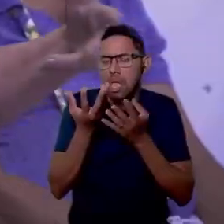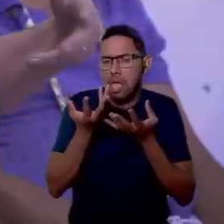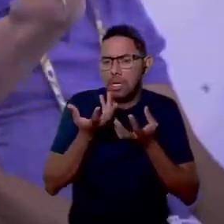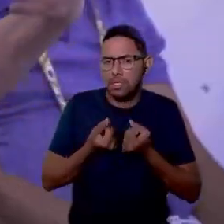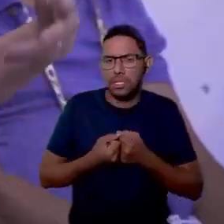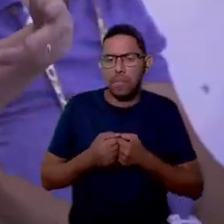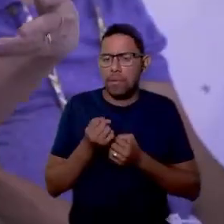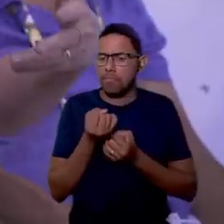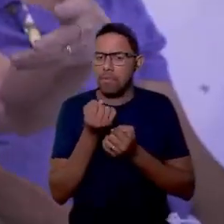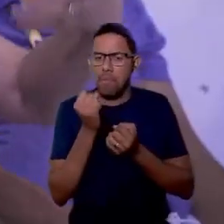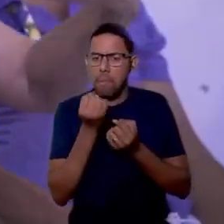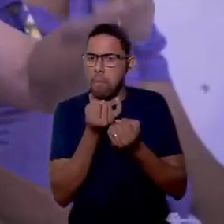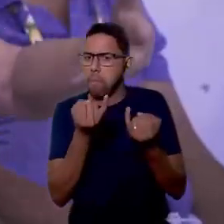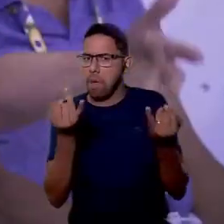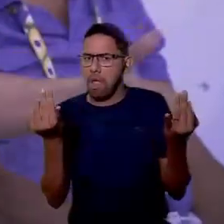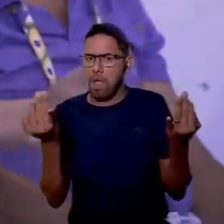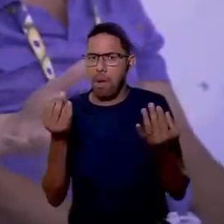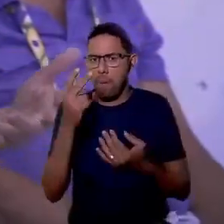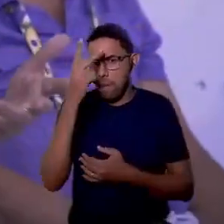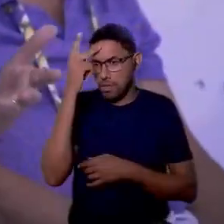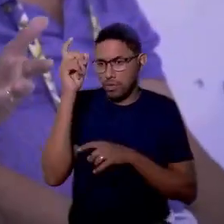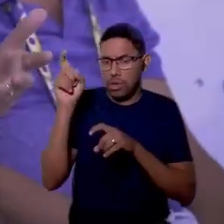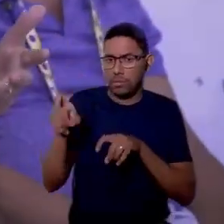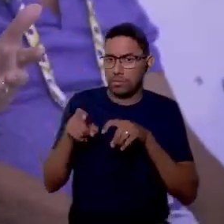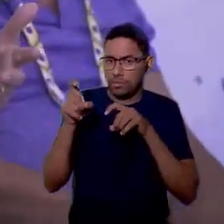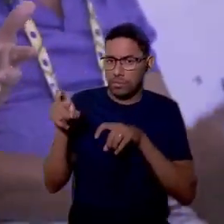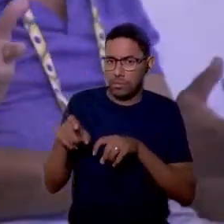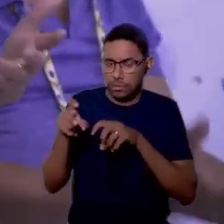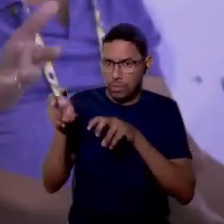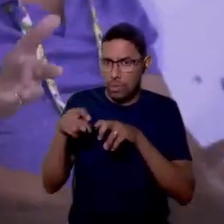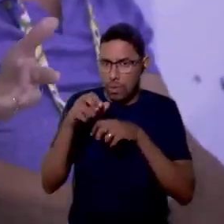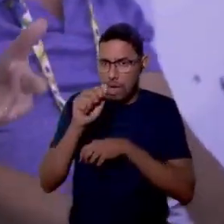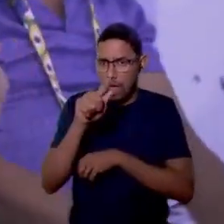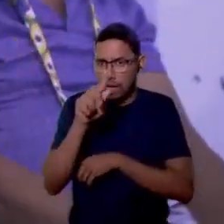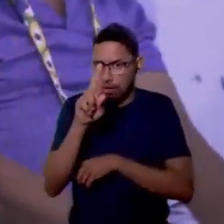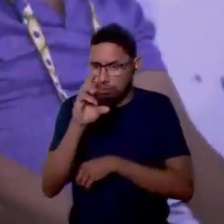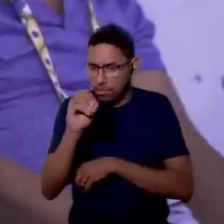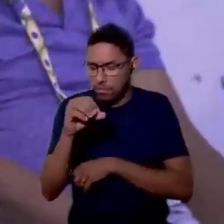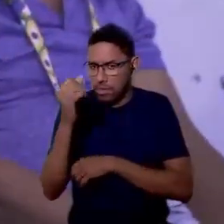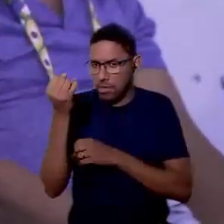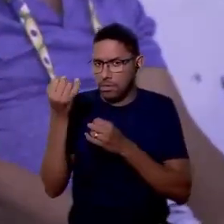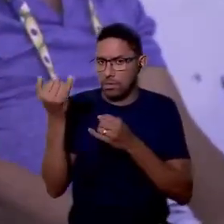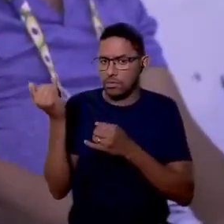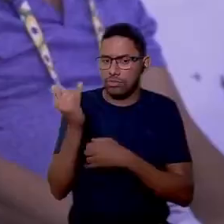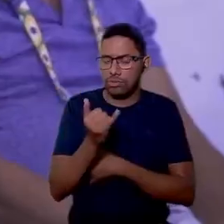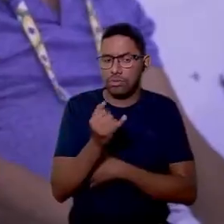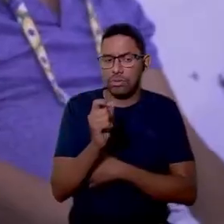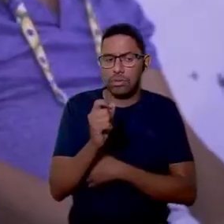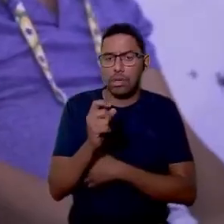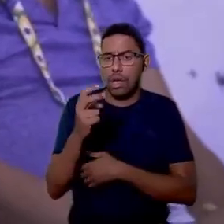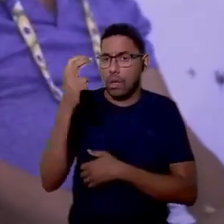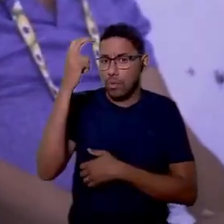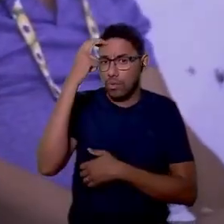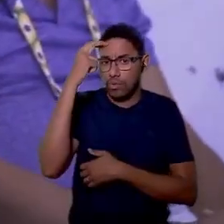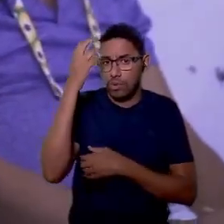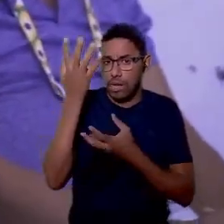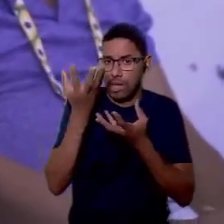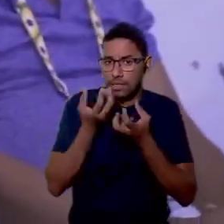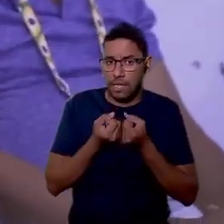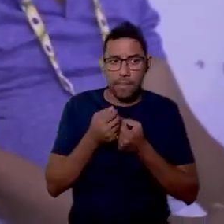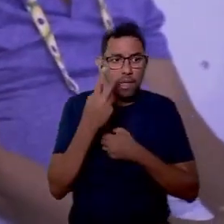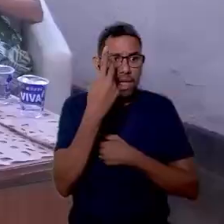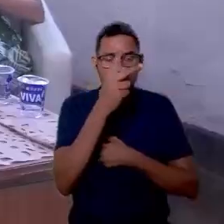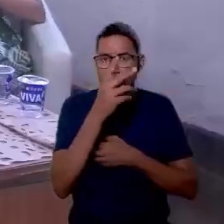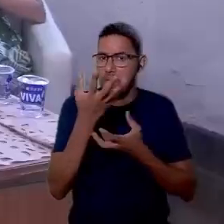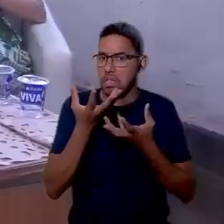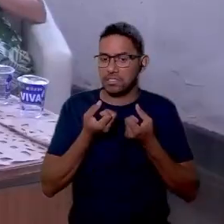tanto? E você vê gente da agricultura, né, do agro, dizendo que a cultura recebe que eles